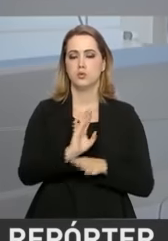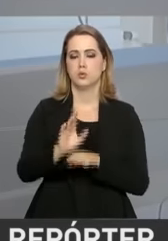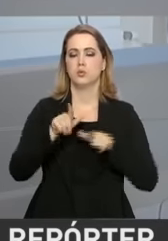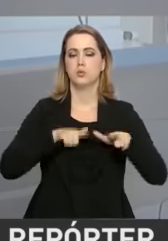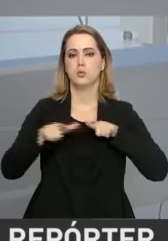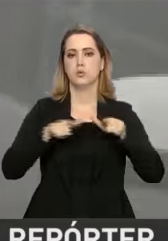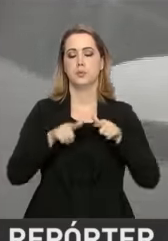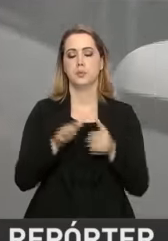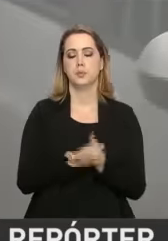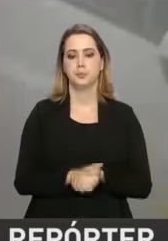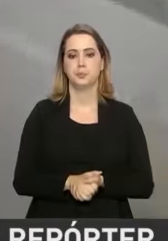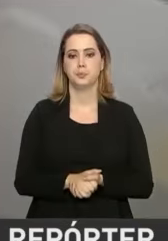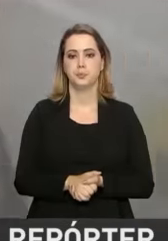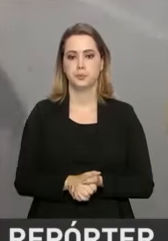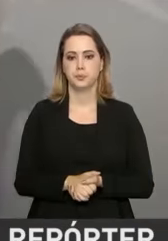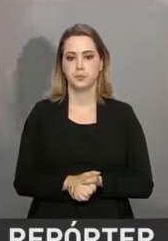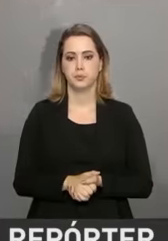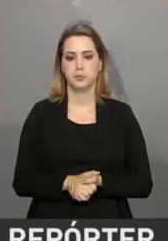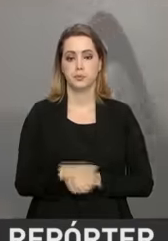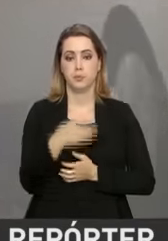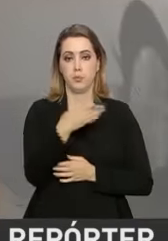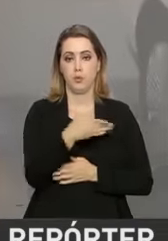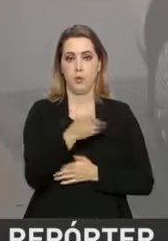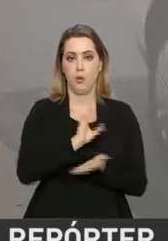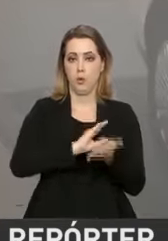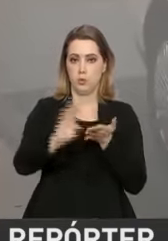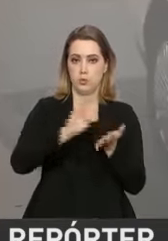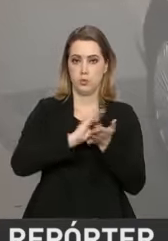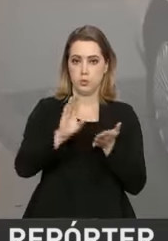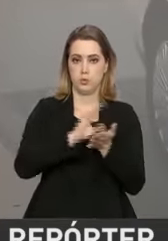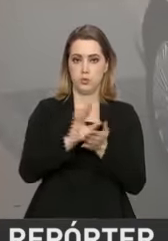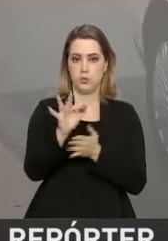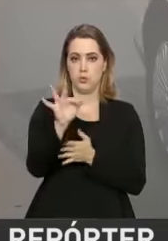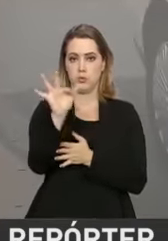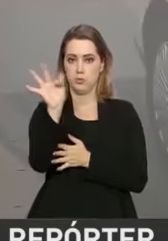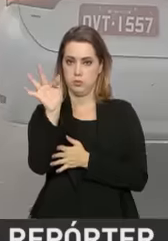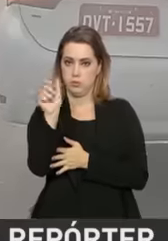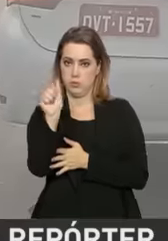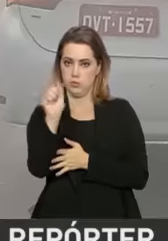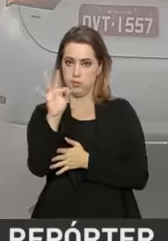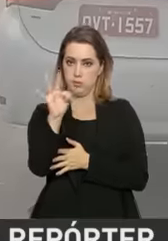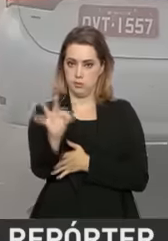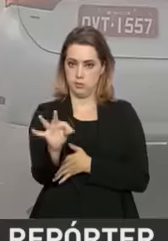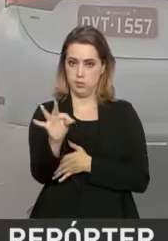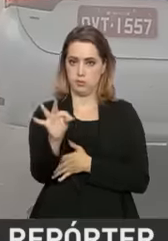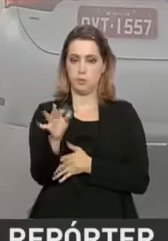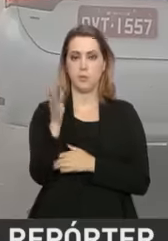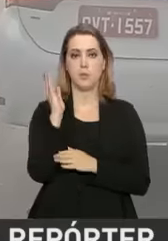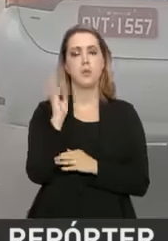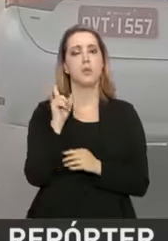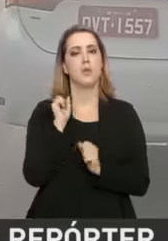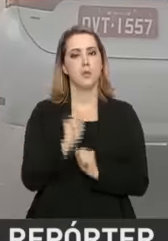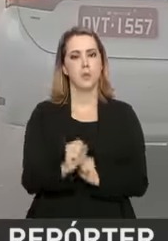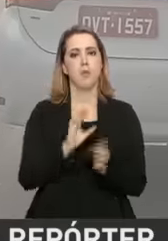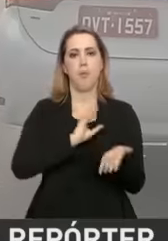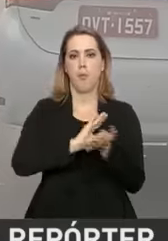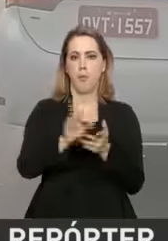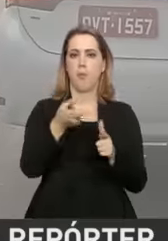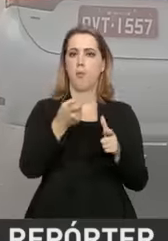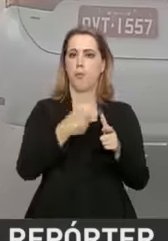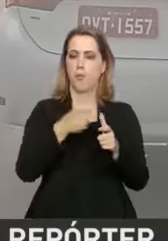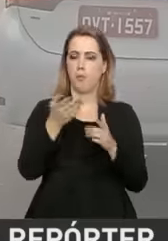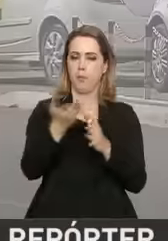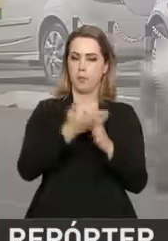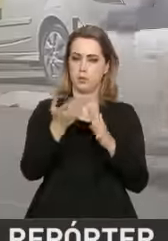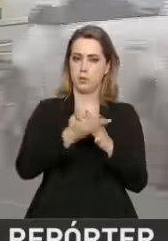Trabalhador. Os recursos fazem parte do Fundo de Amparo ao Trabalhador, o FAT, e podem ser emprestados pelo Banco